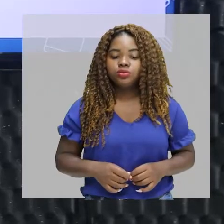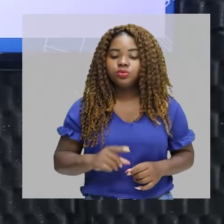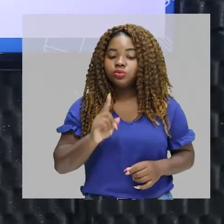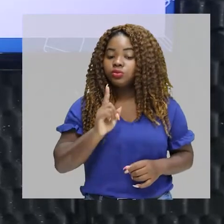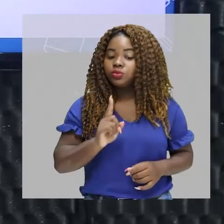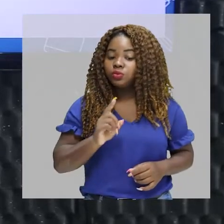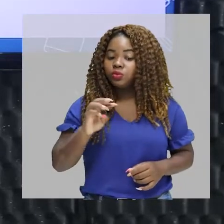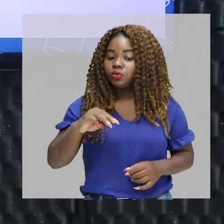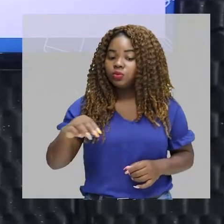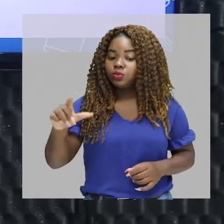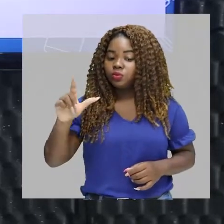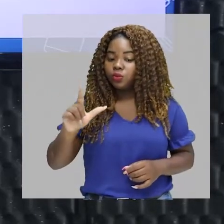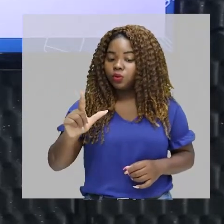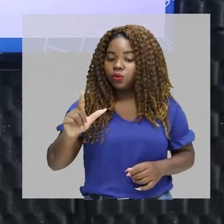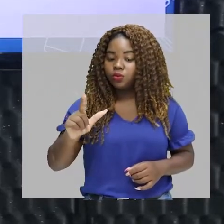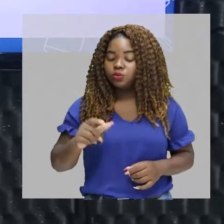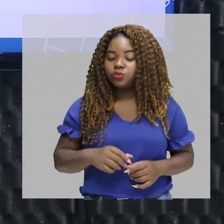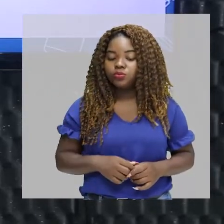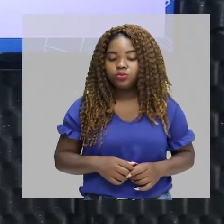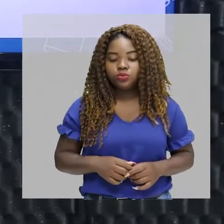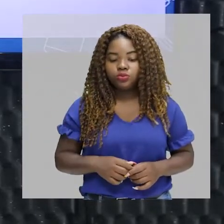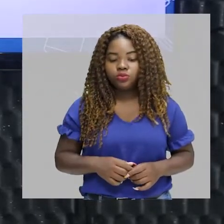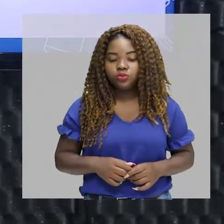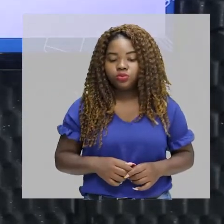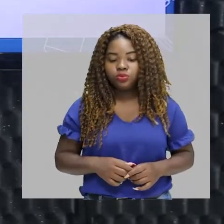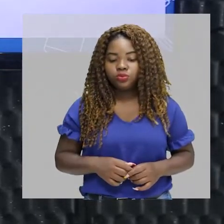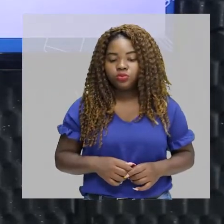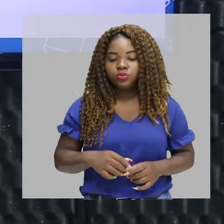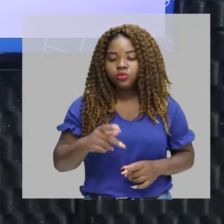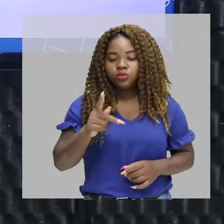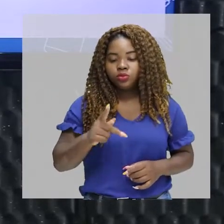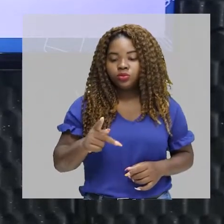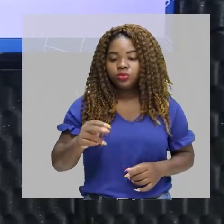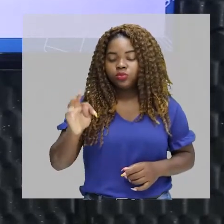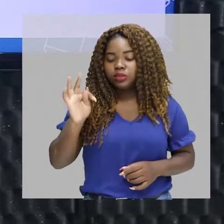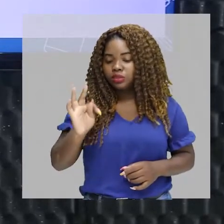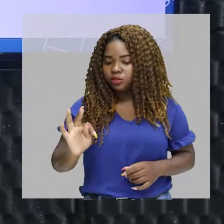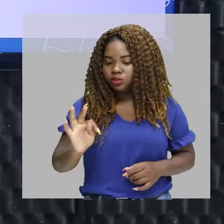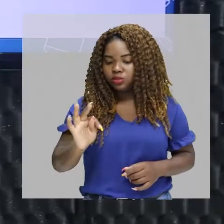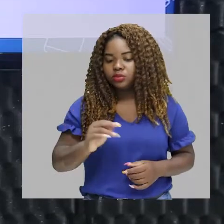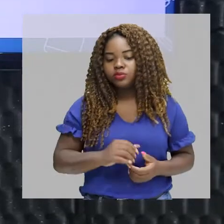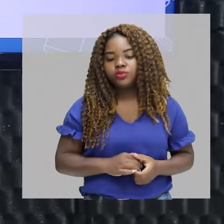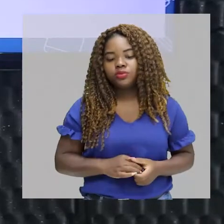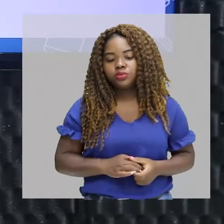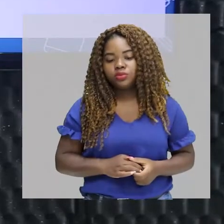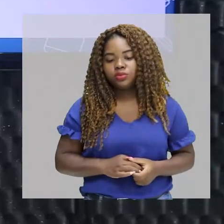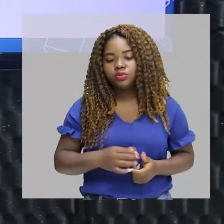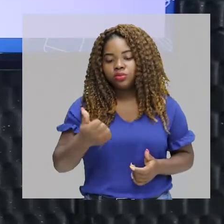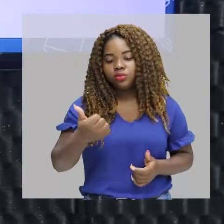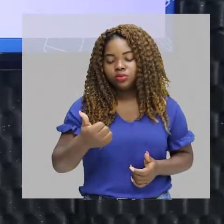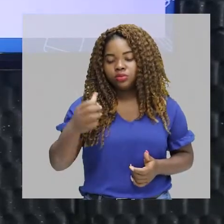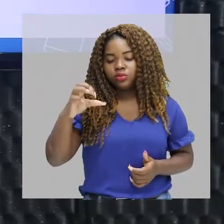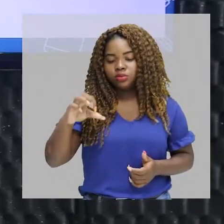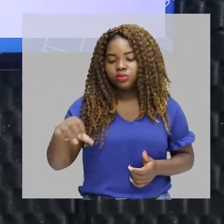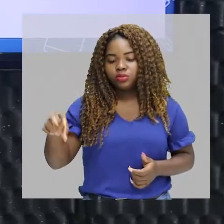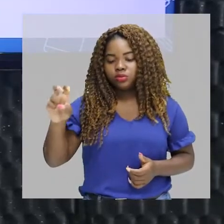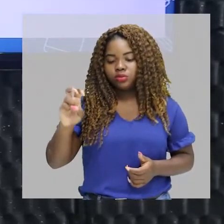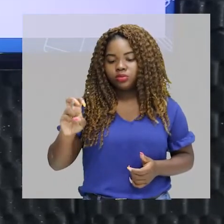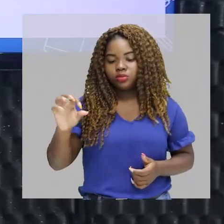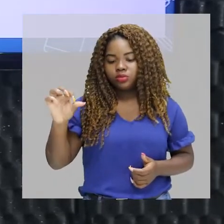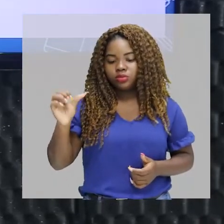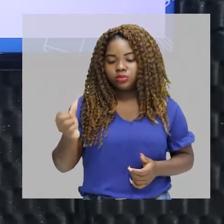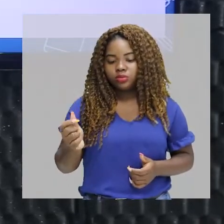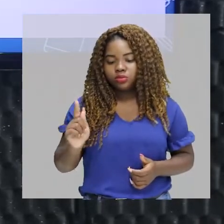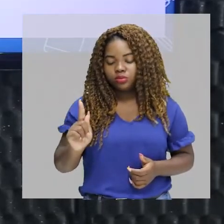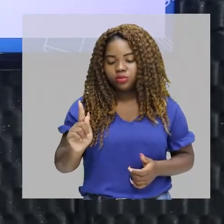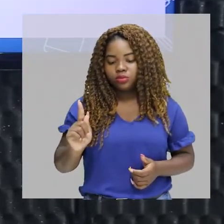mol, né, do elemento platina, da substância platina, 195 gramas,